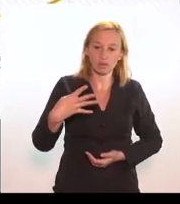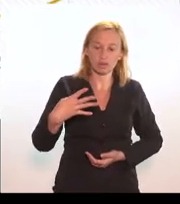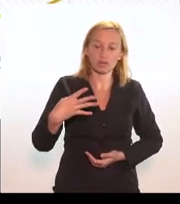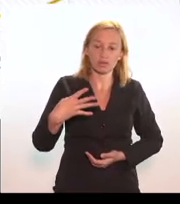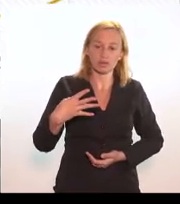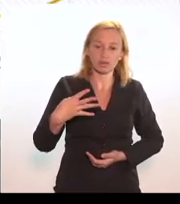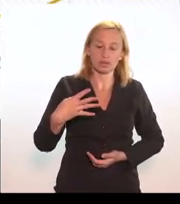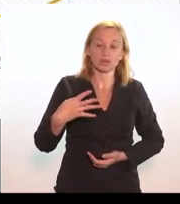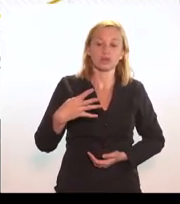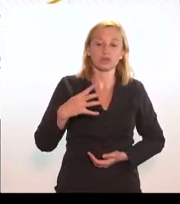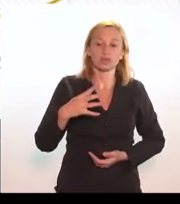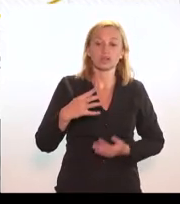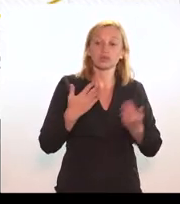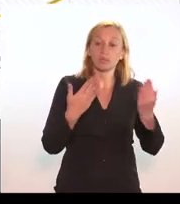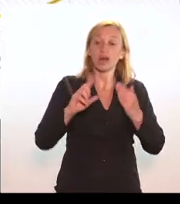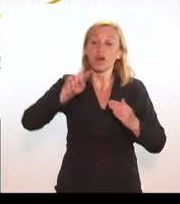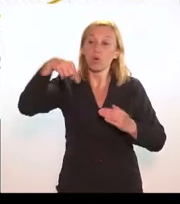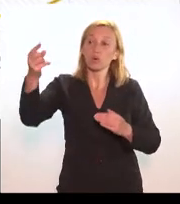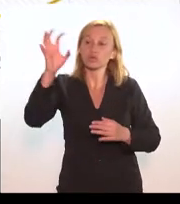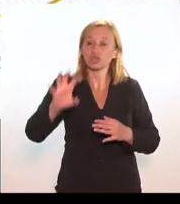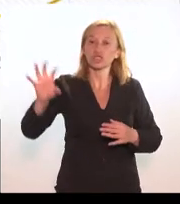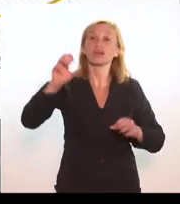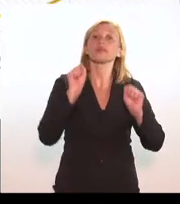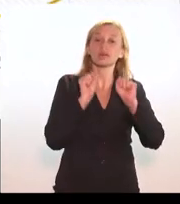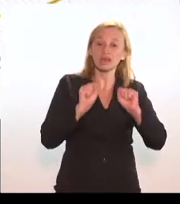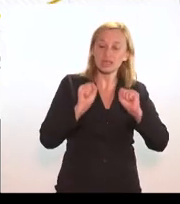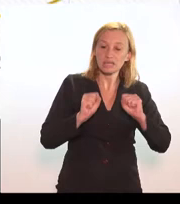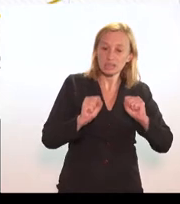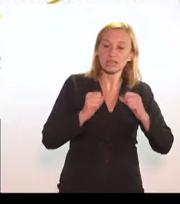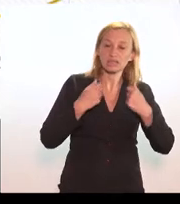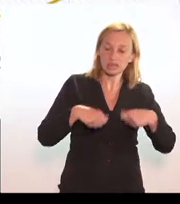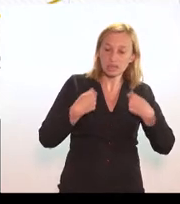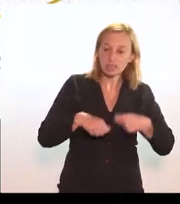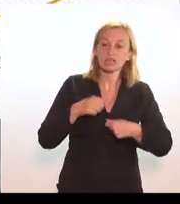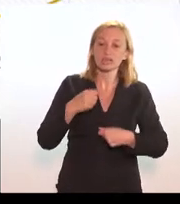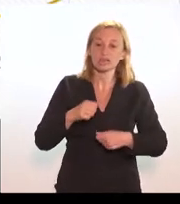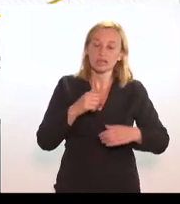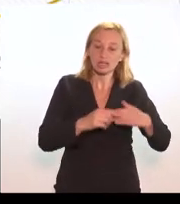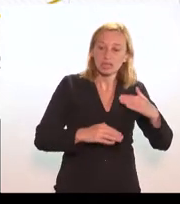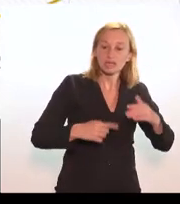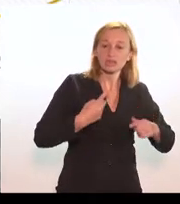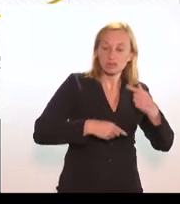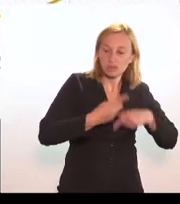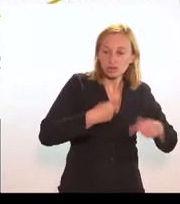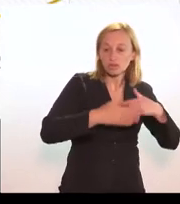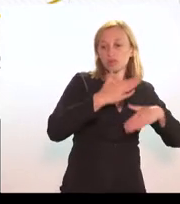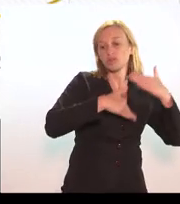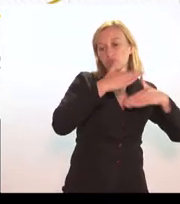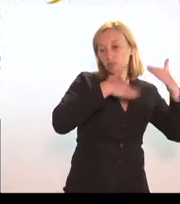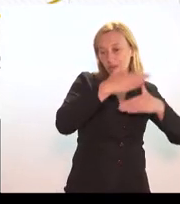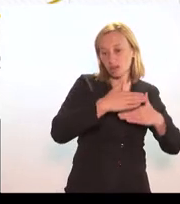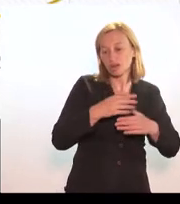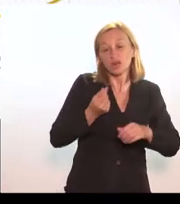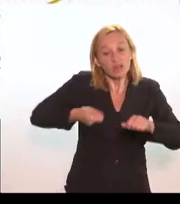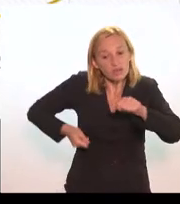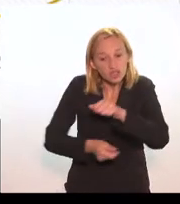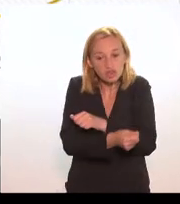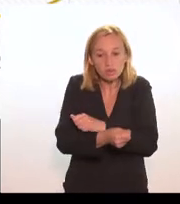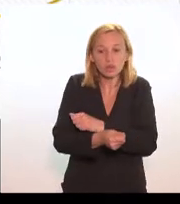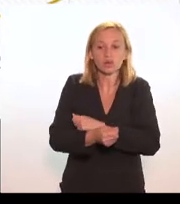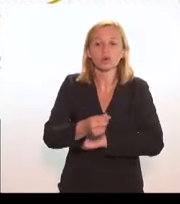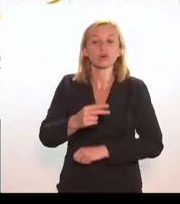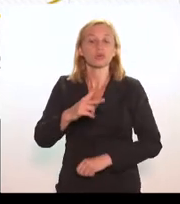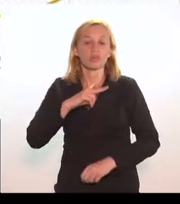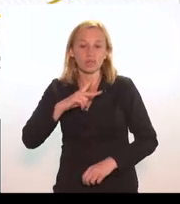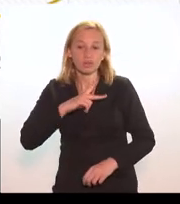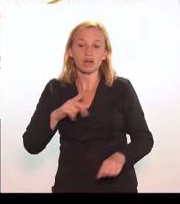dos outros estados. Então, a gente precisa, sim, de forma de alavancar o investimento público, o investimento privado também